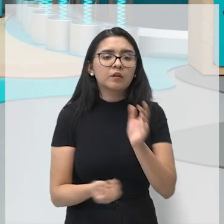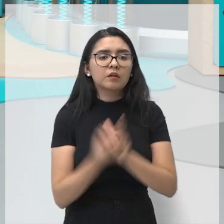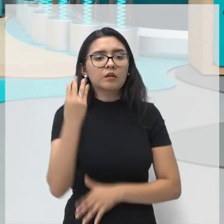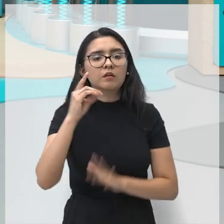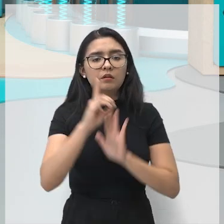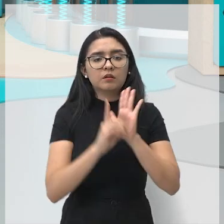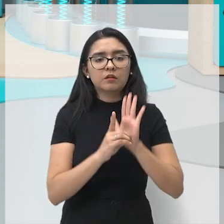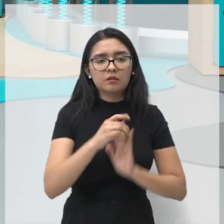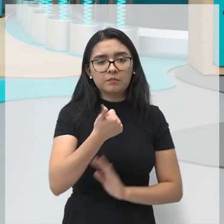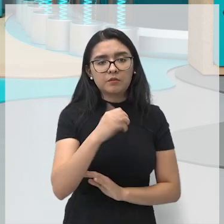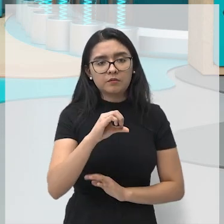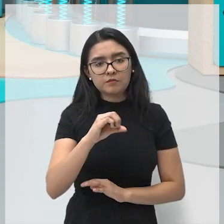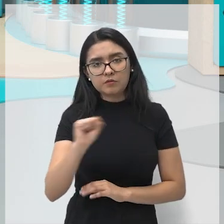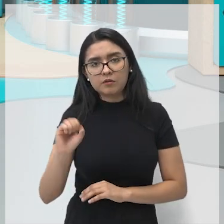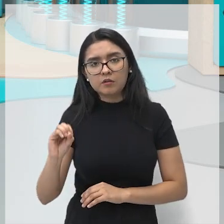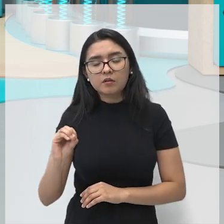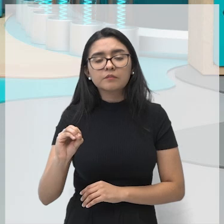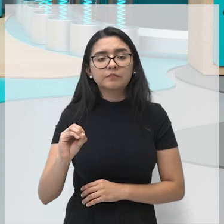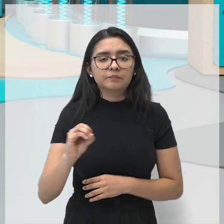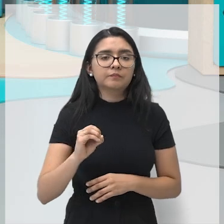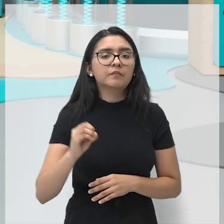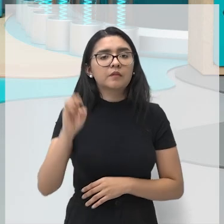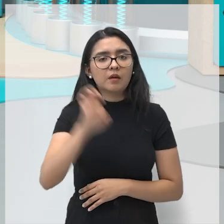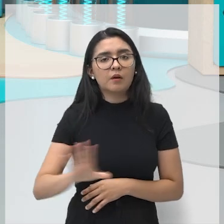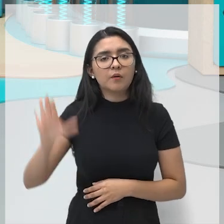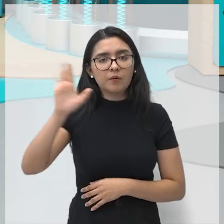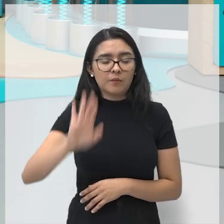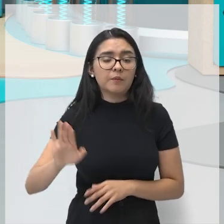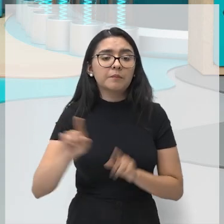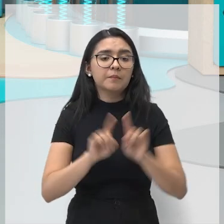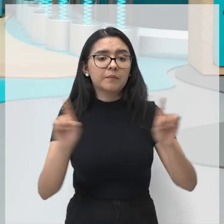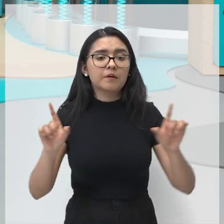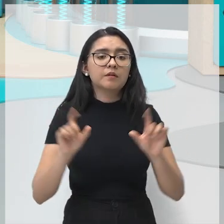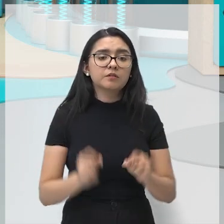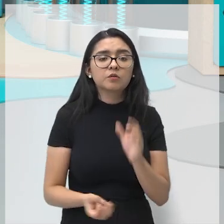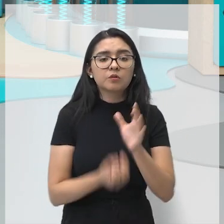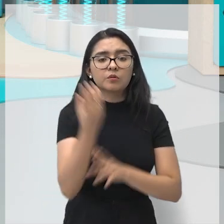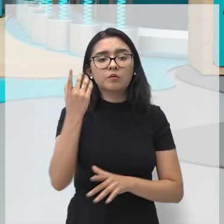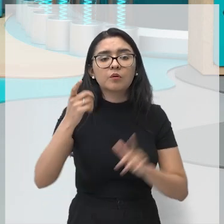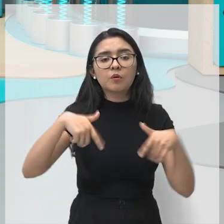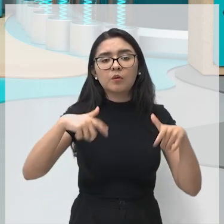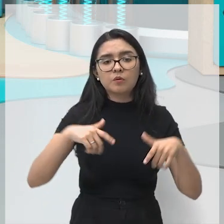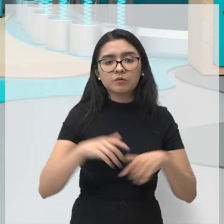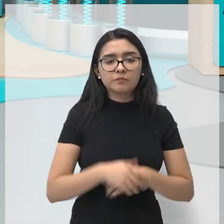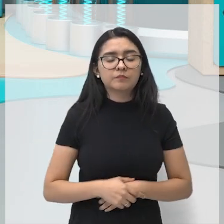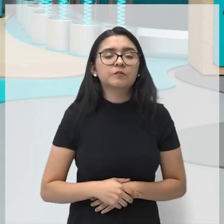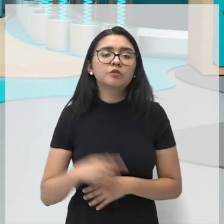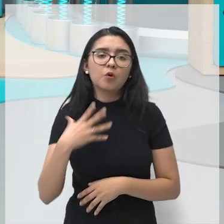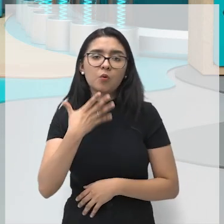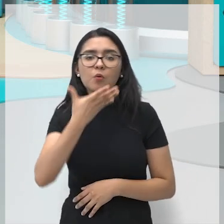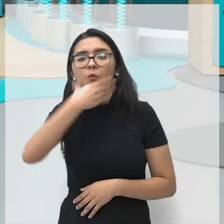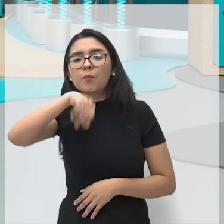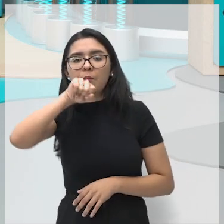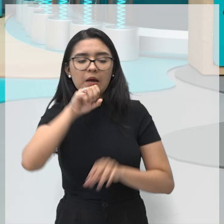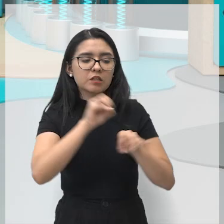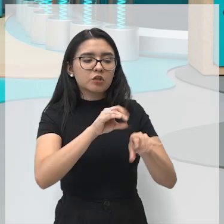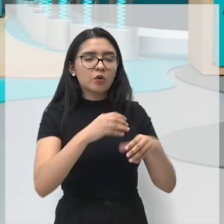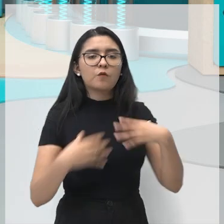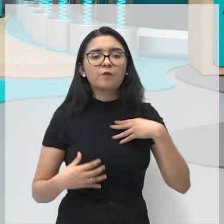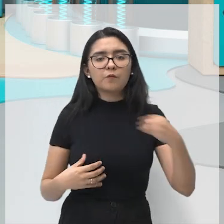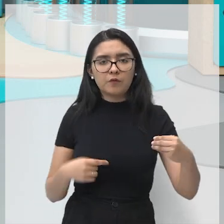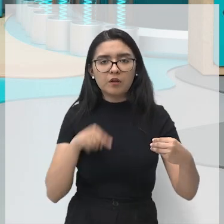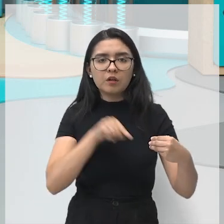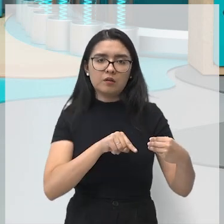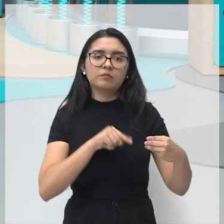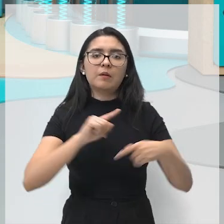desenvolvido ali na década de 80, né, na Europa, mas ele teve origem na inspiração transmitida ali de pai para filho.